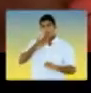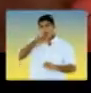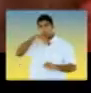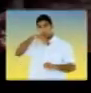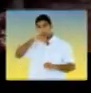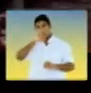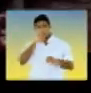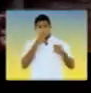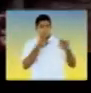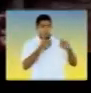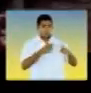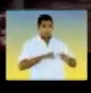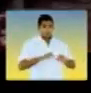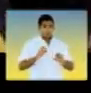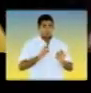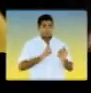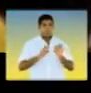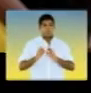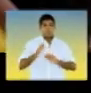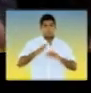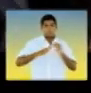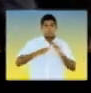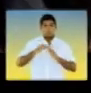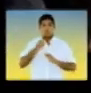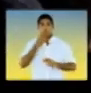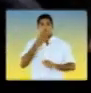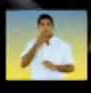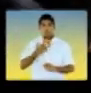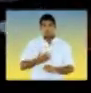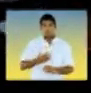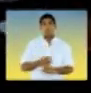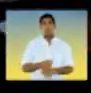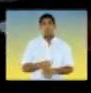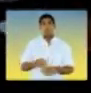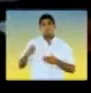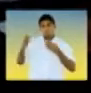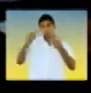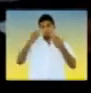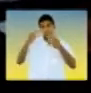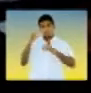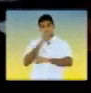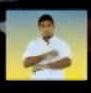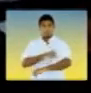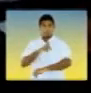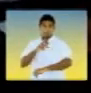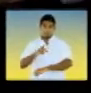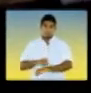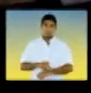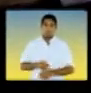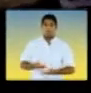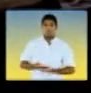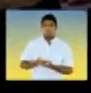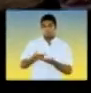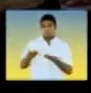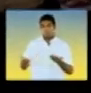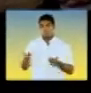espaço um ambiente preparado com profissionais qualificados, como psicólogos e pedagogos, para